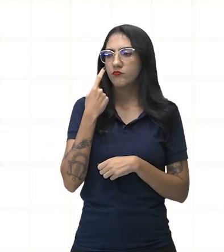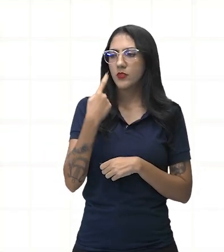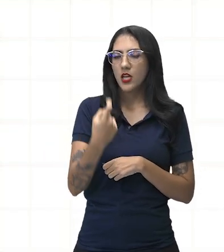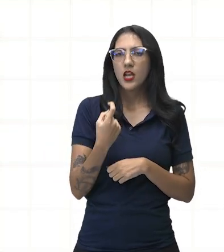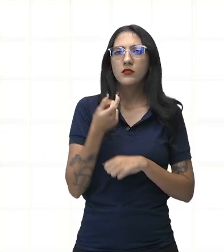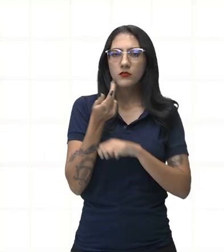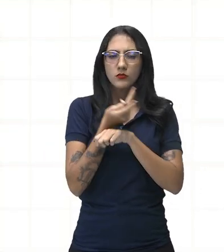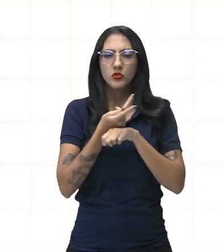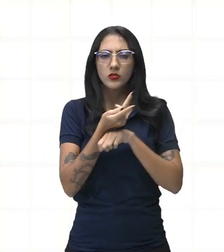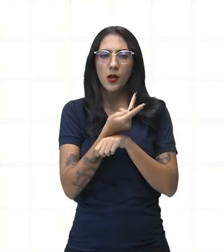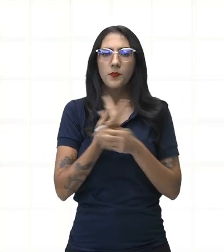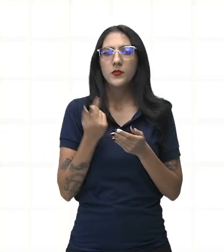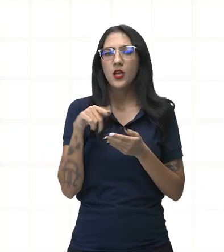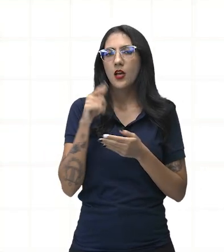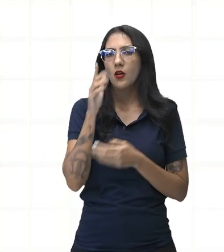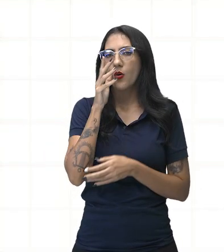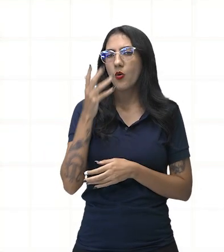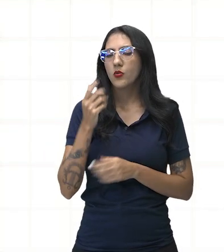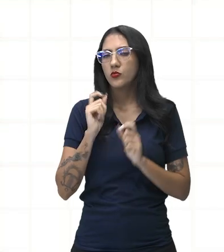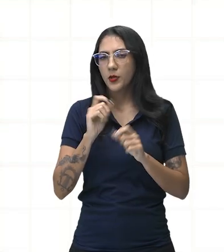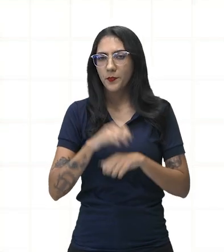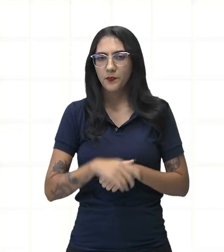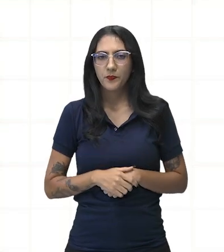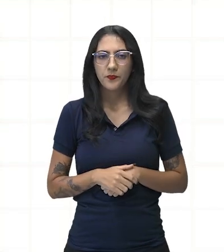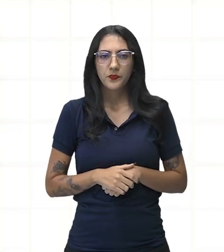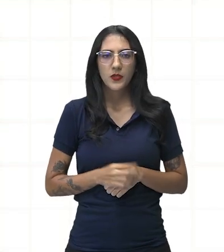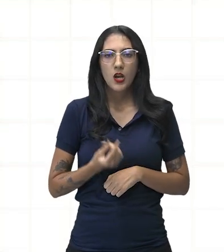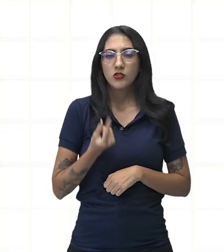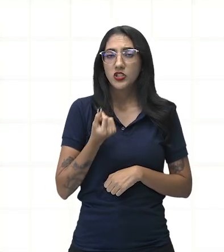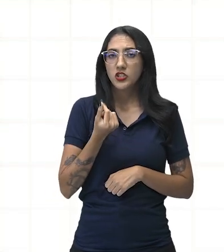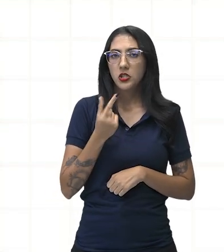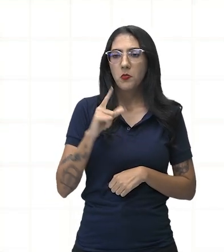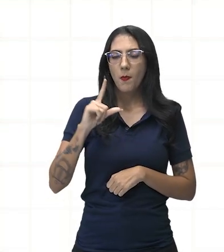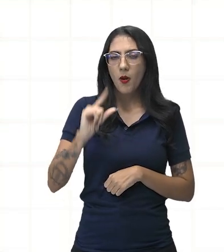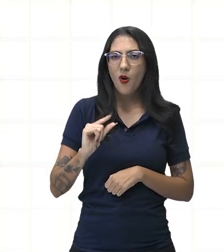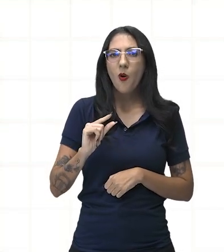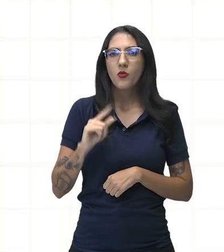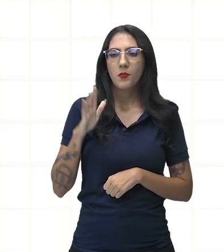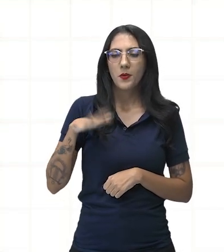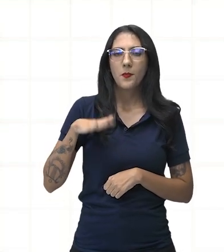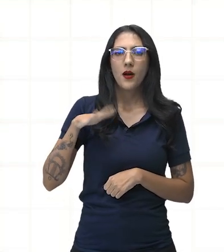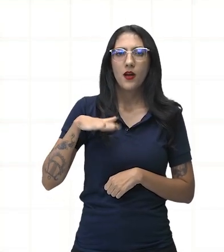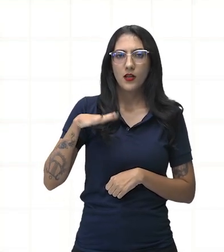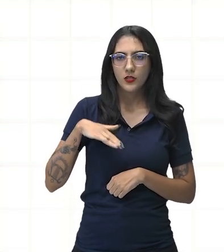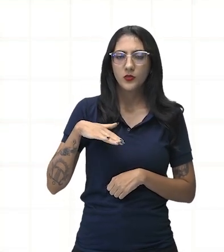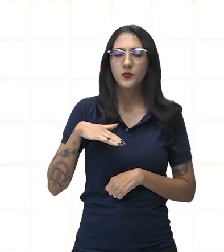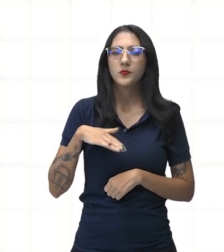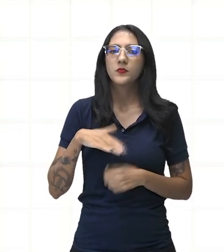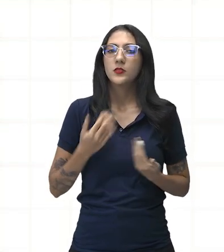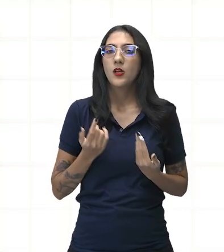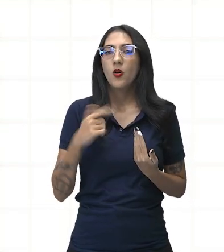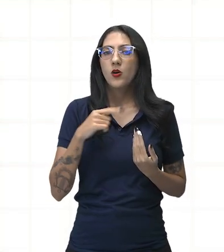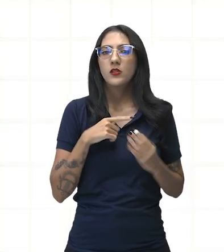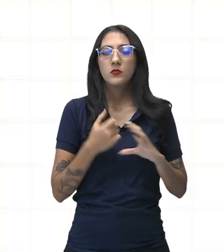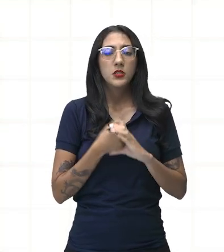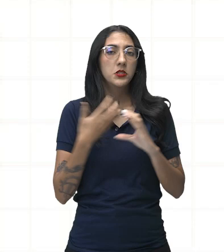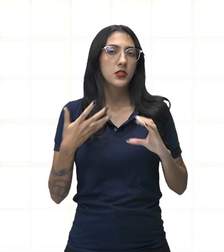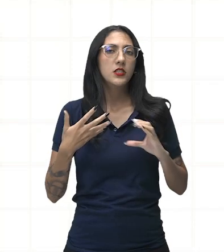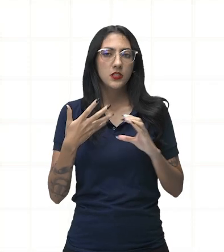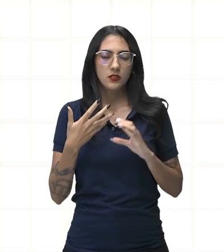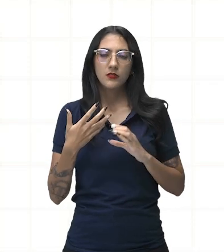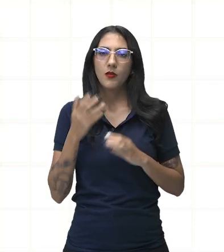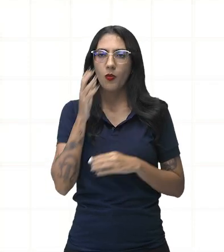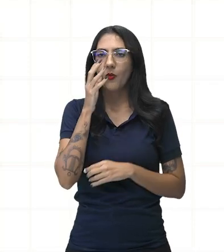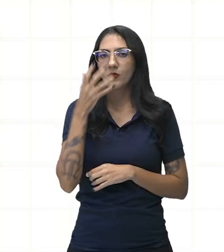consumidores e pode resultar em preços mais baixos, tá? Isso é uma tendência a se ocorrer, se